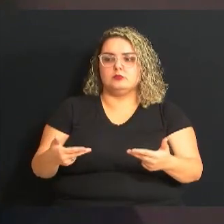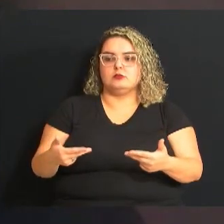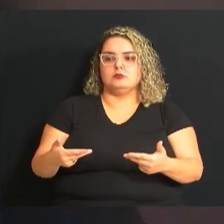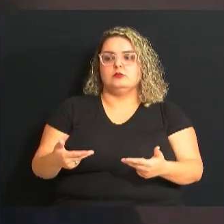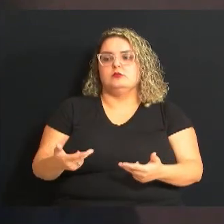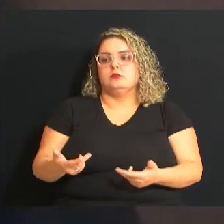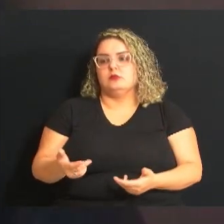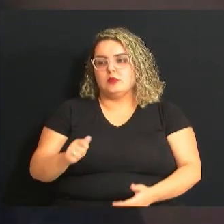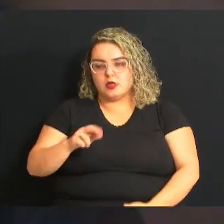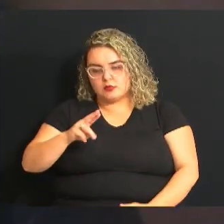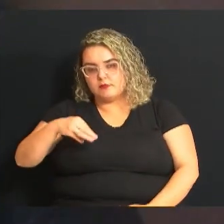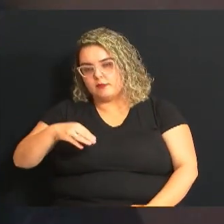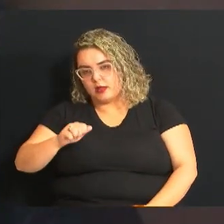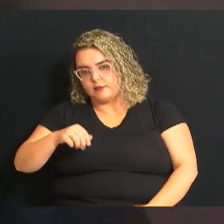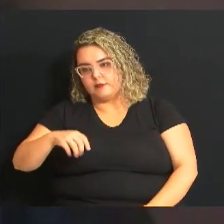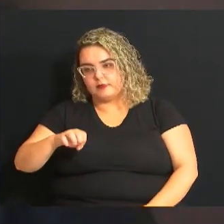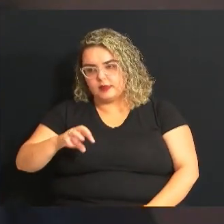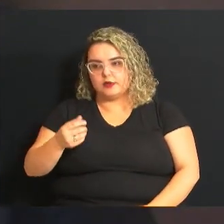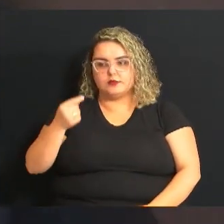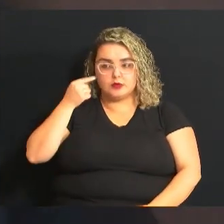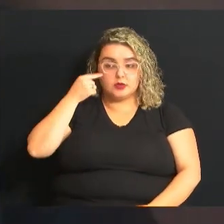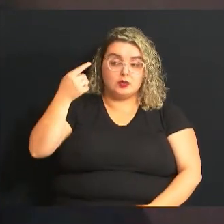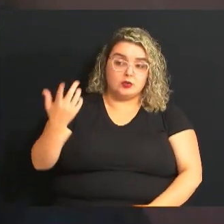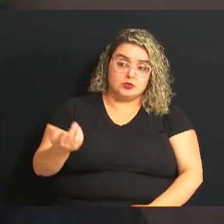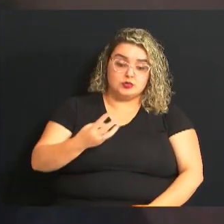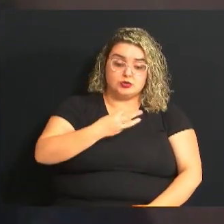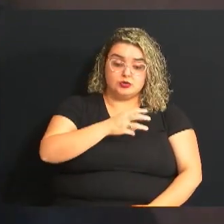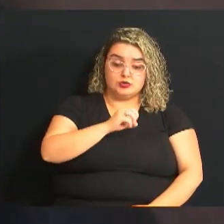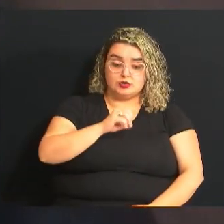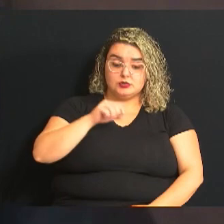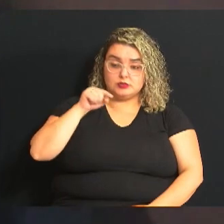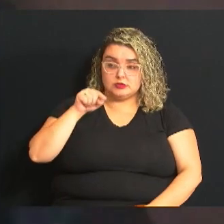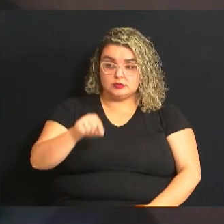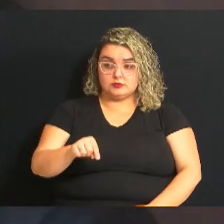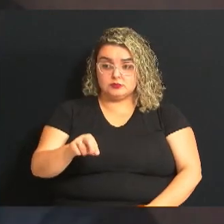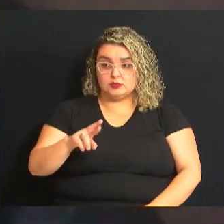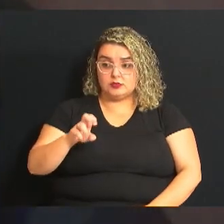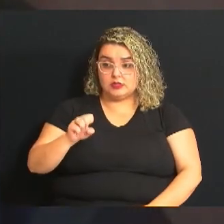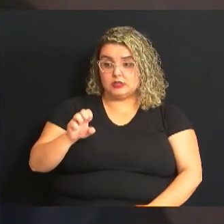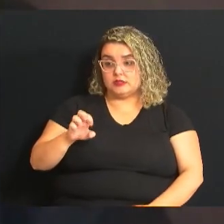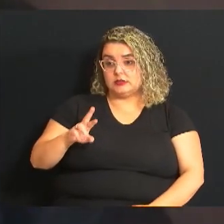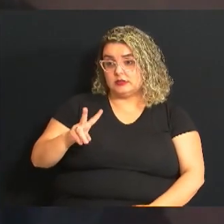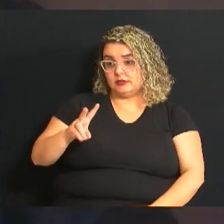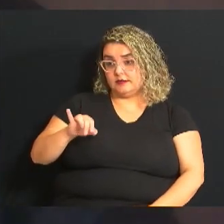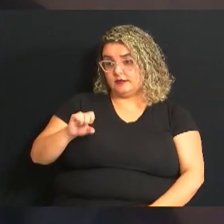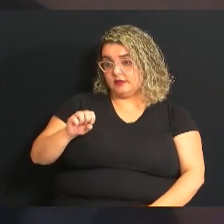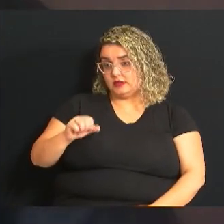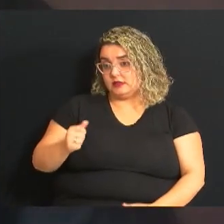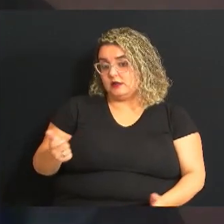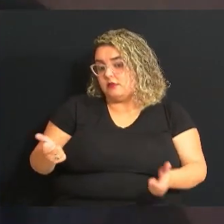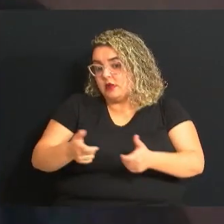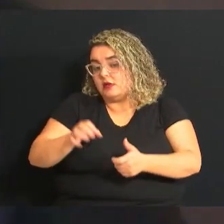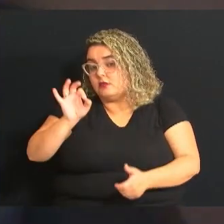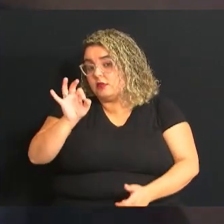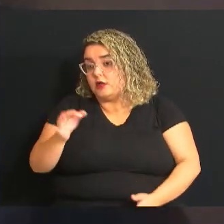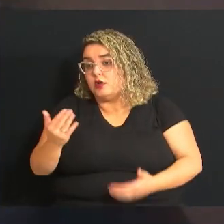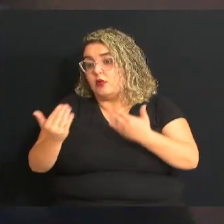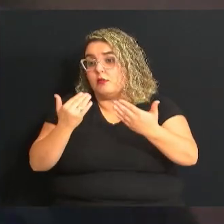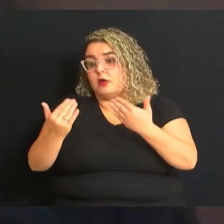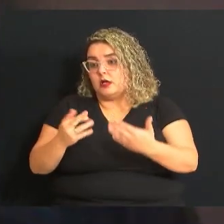fantástico isso que você trouxe aqui, Harley. Essa questão, reforço de que o incentivo à leitura não é